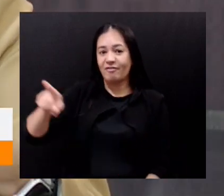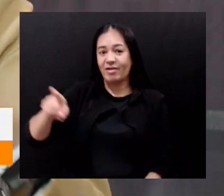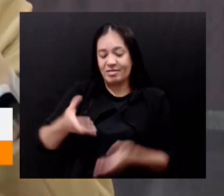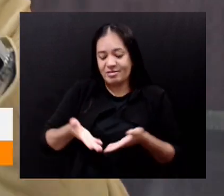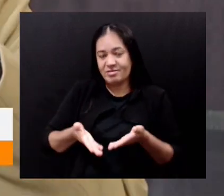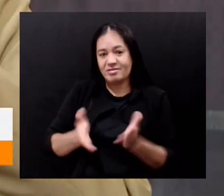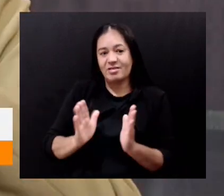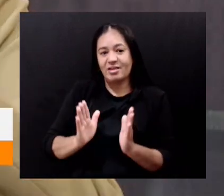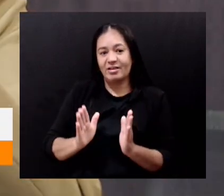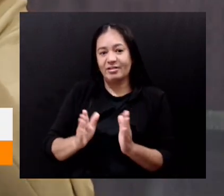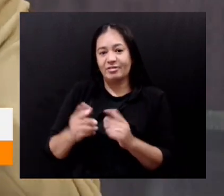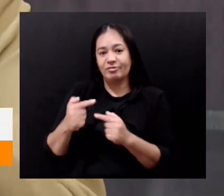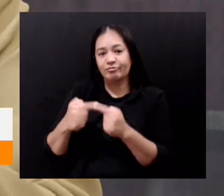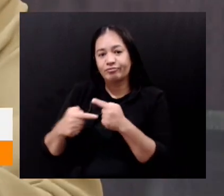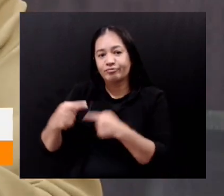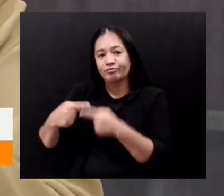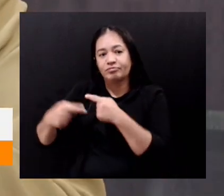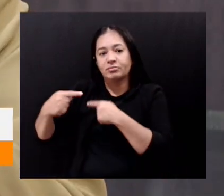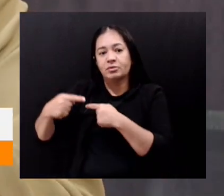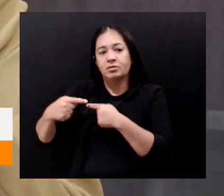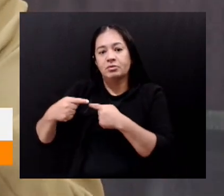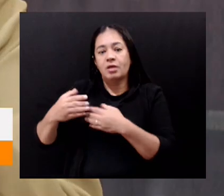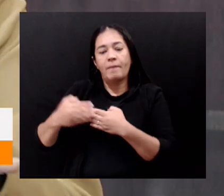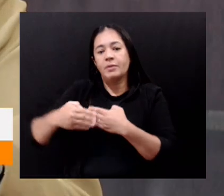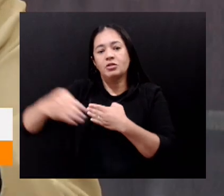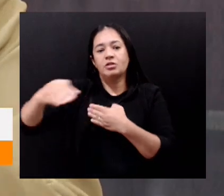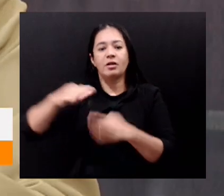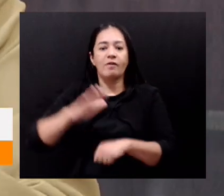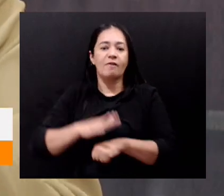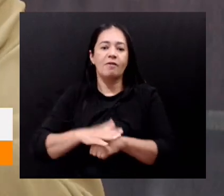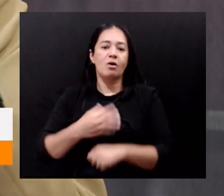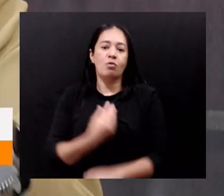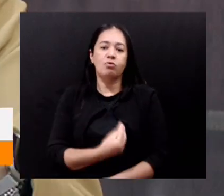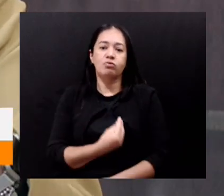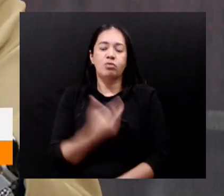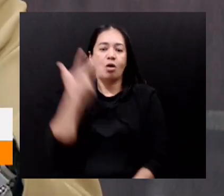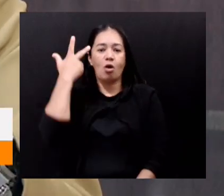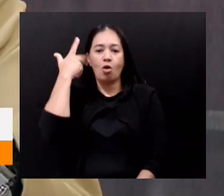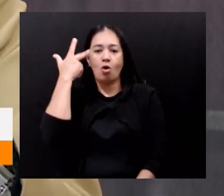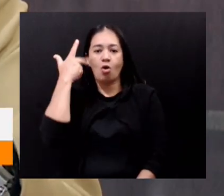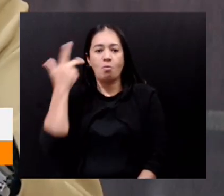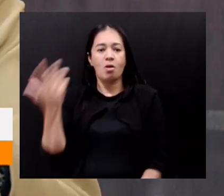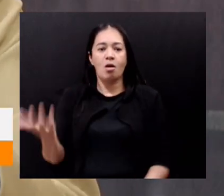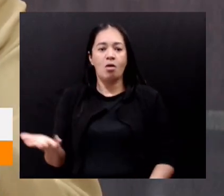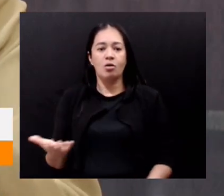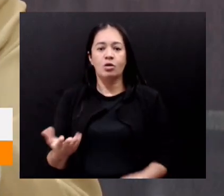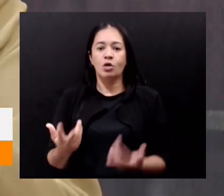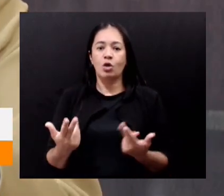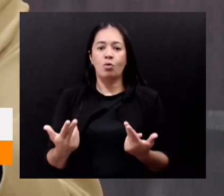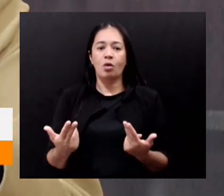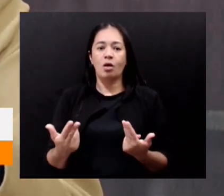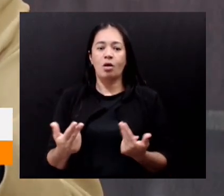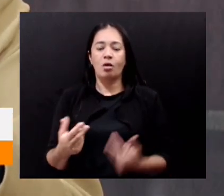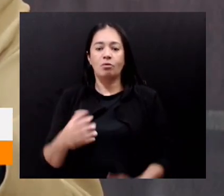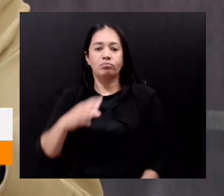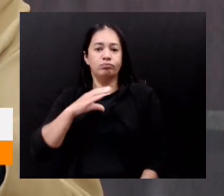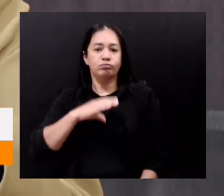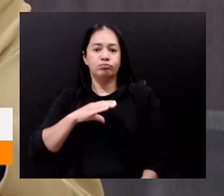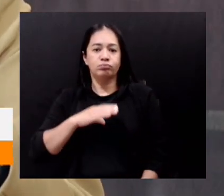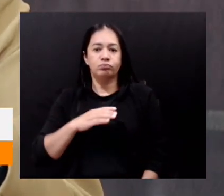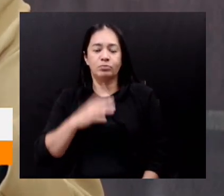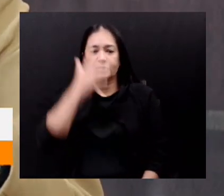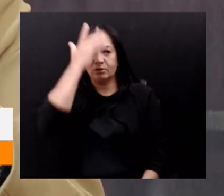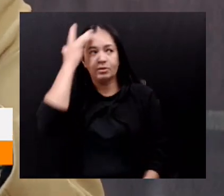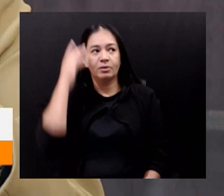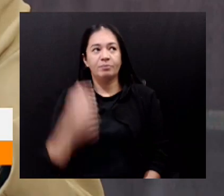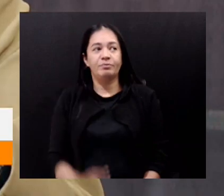data de nascimento e a partir daí faz a sua vida da mesma forma como um português faz no seu país de origem. Digo, olha, você vai com o passaporte,